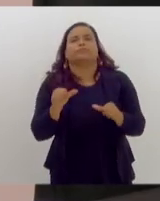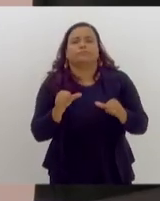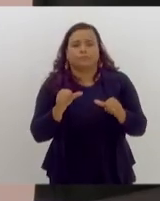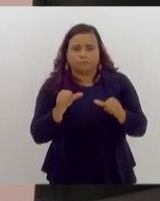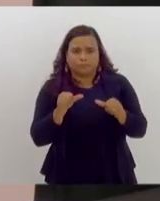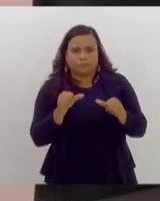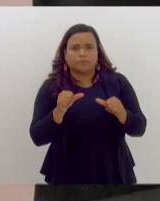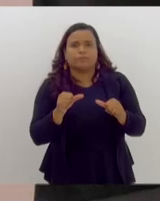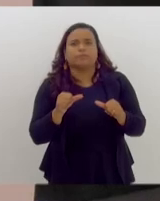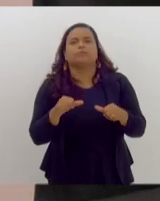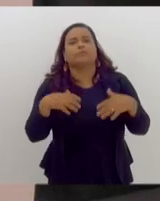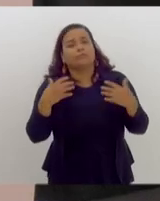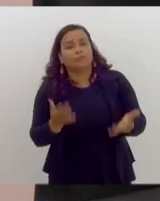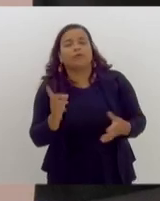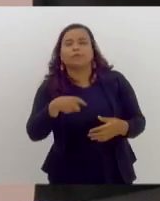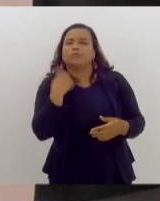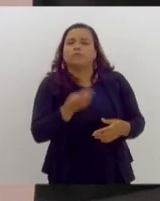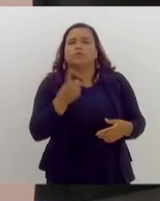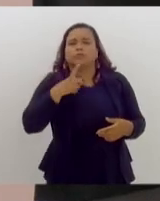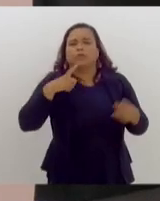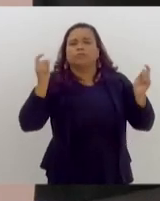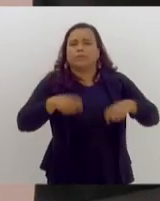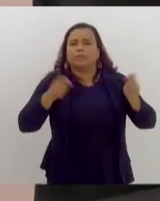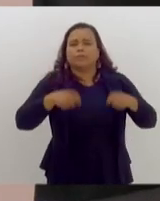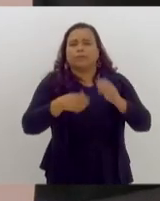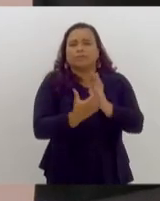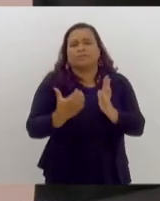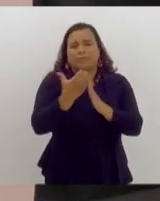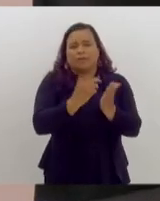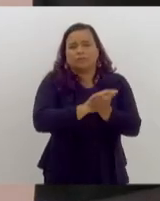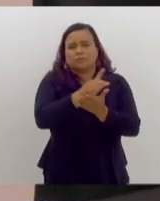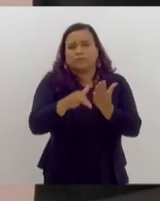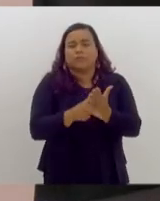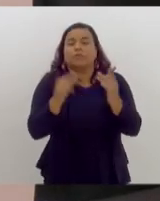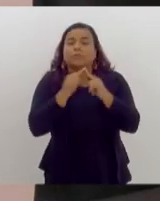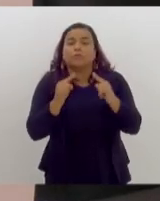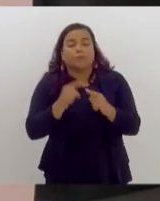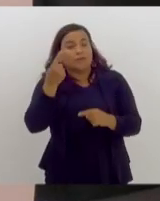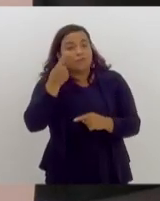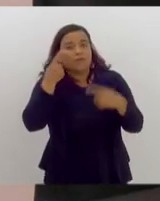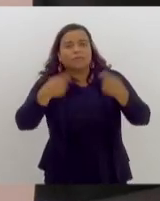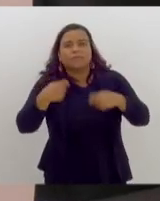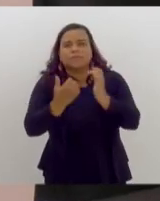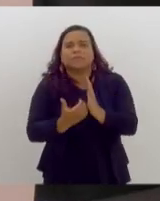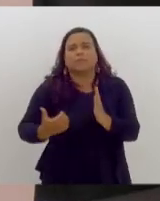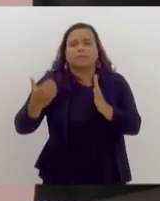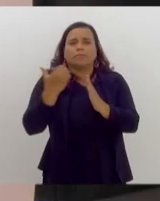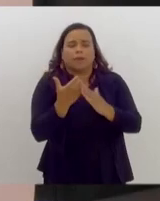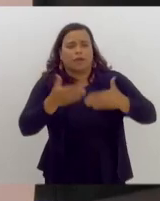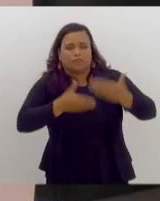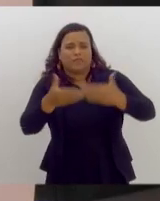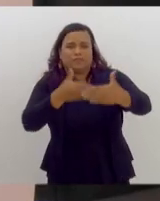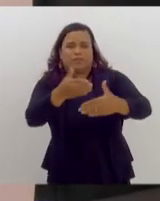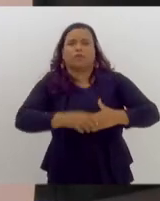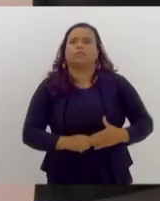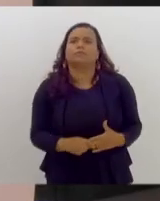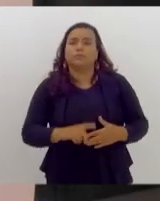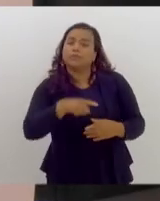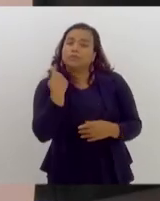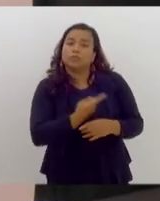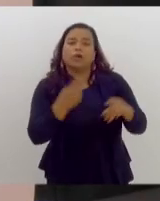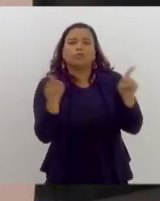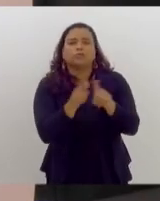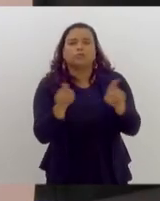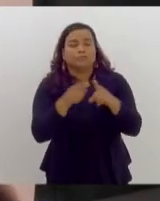temos condições de avançar mais, ou por considerarmos que temos a necessidade de avançar mais, e a gente